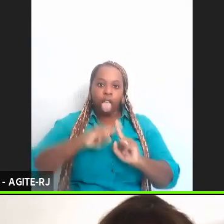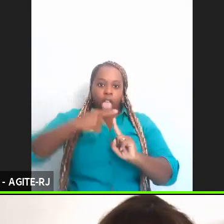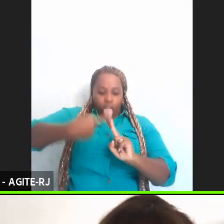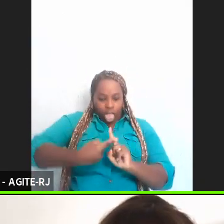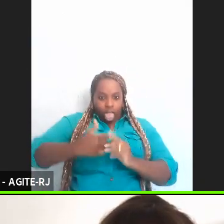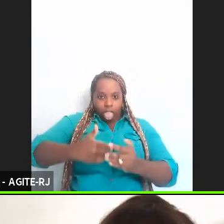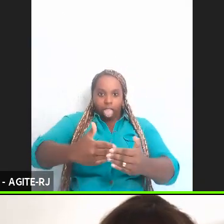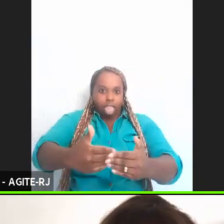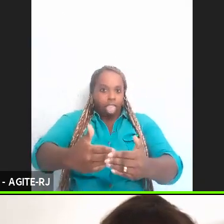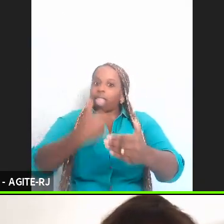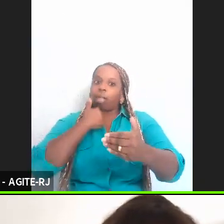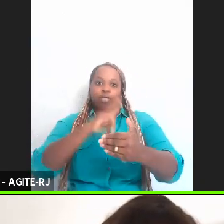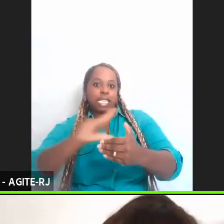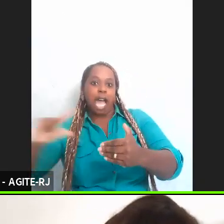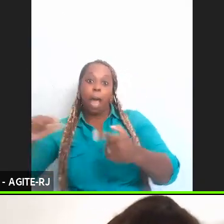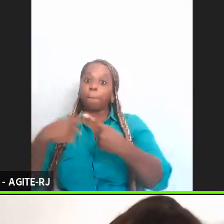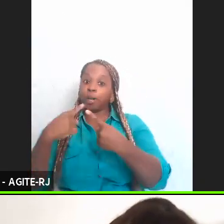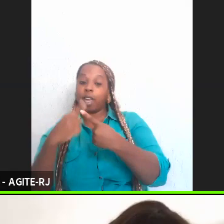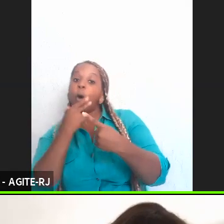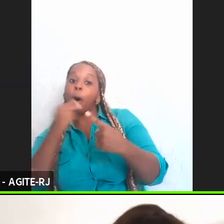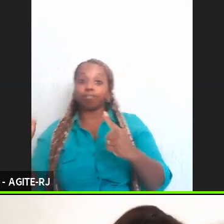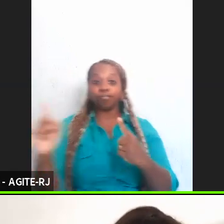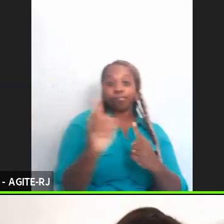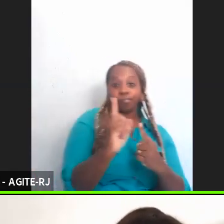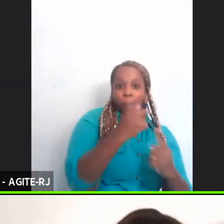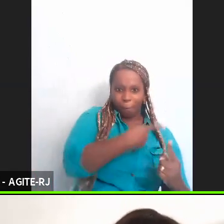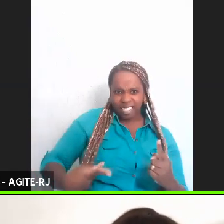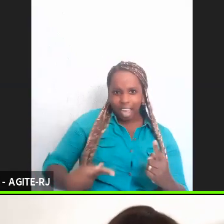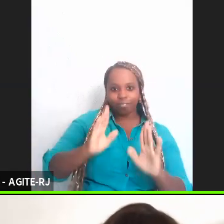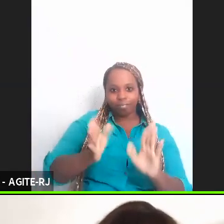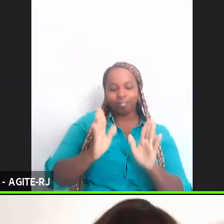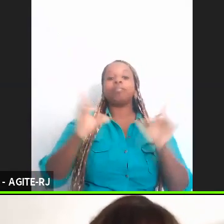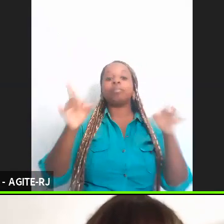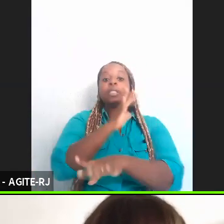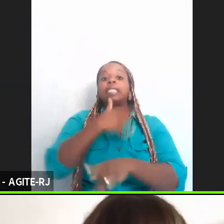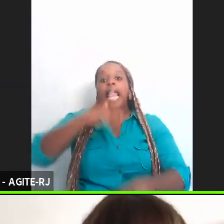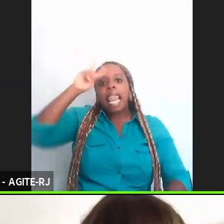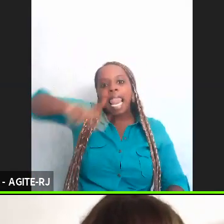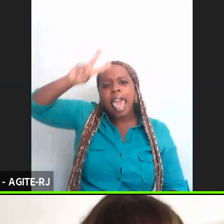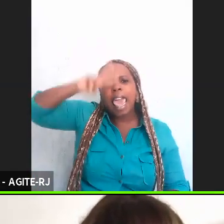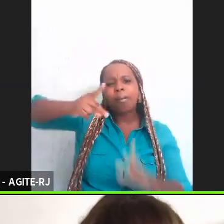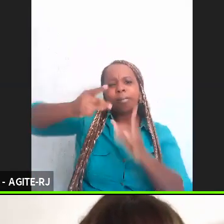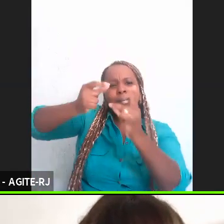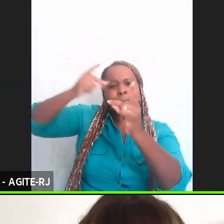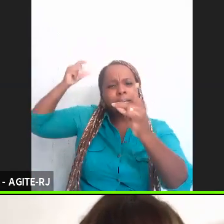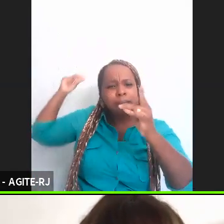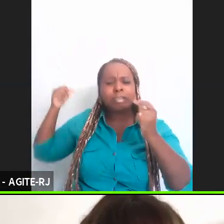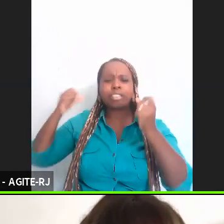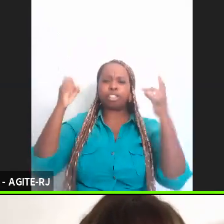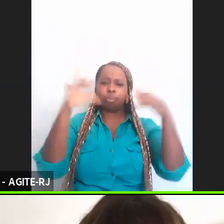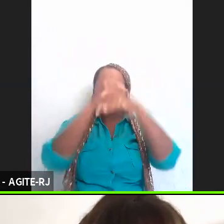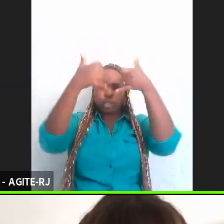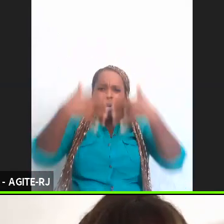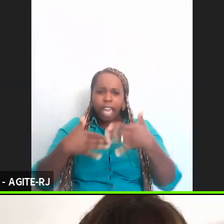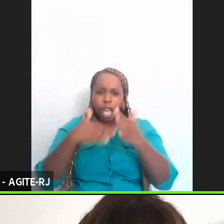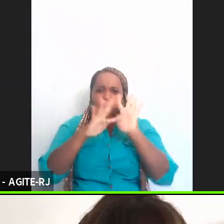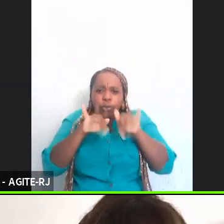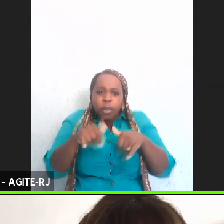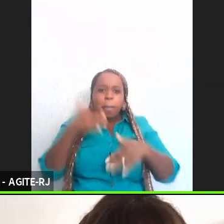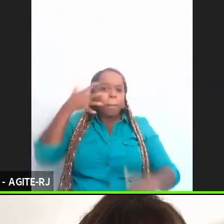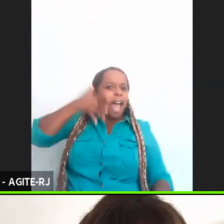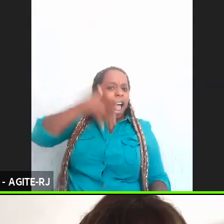sair porque ele podia aparecer a qualquer momento. E eu me lembro aquela coisa que eu falei no final da minha palestra